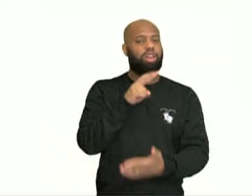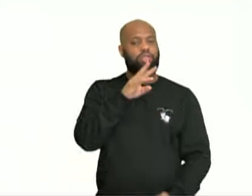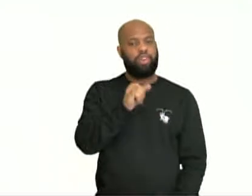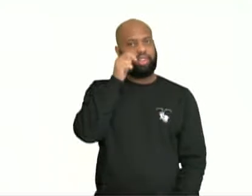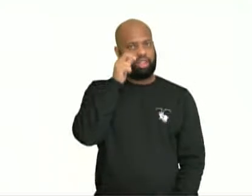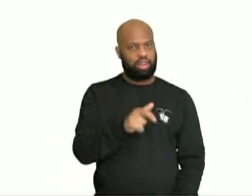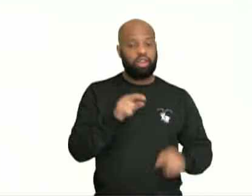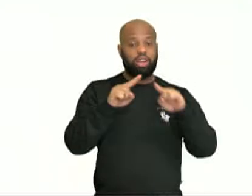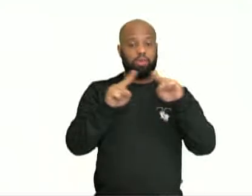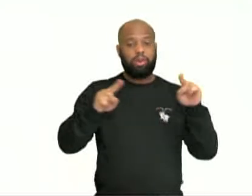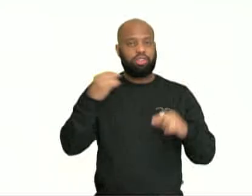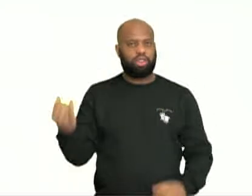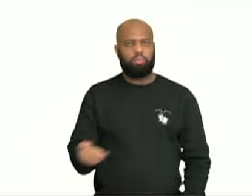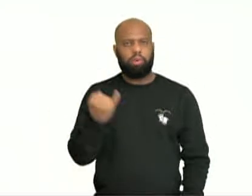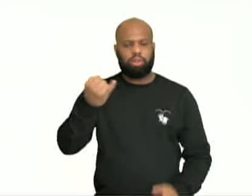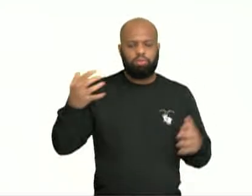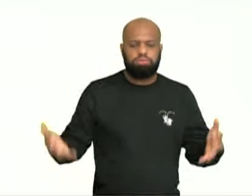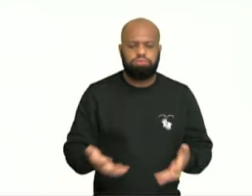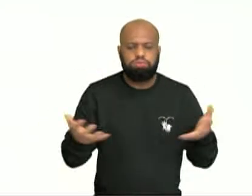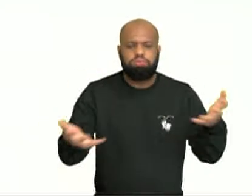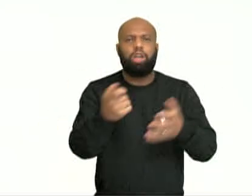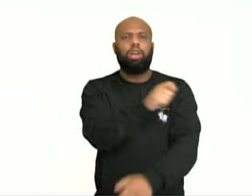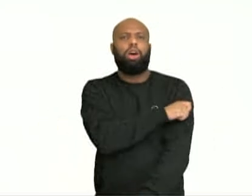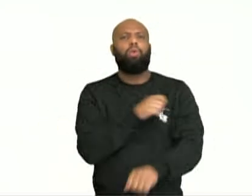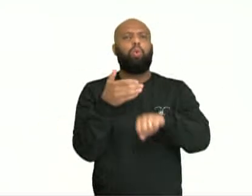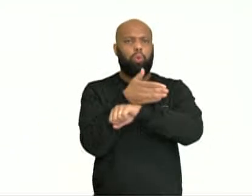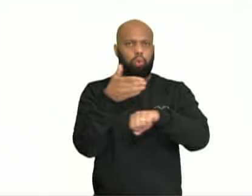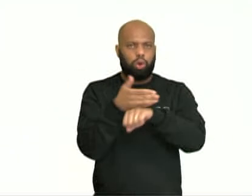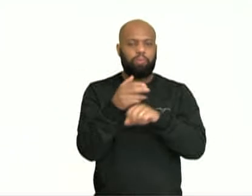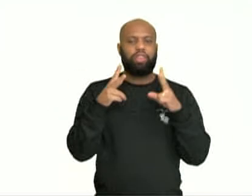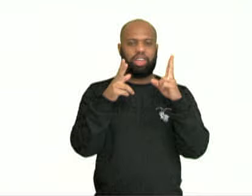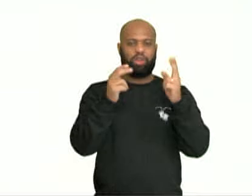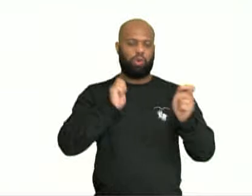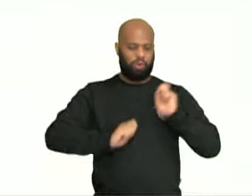fazer o aluno participar da aula, como se fosse um ator.